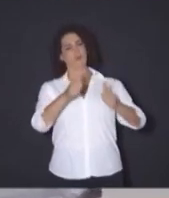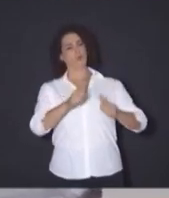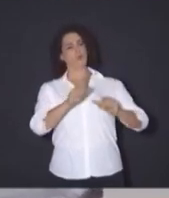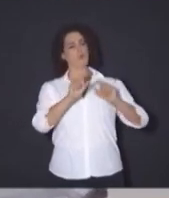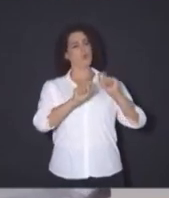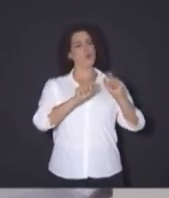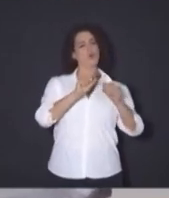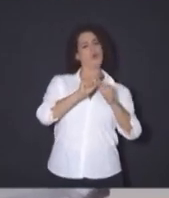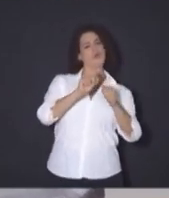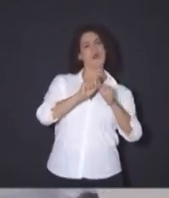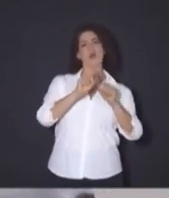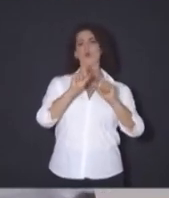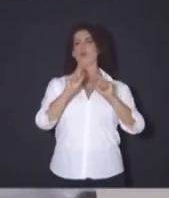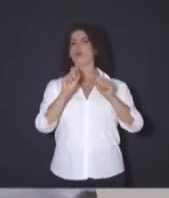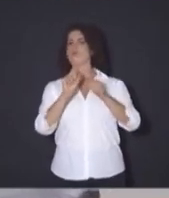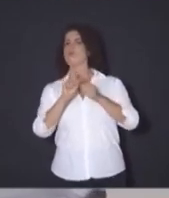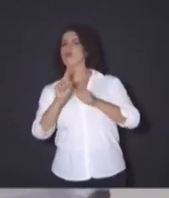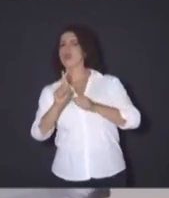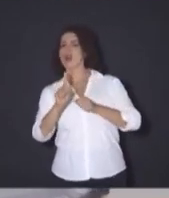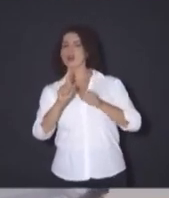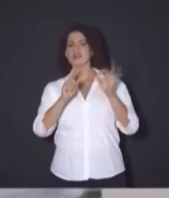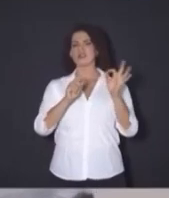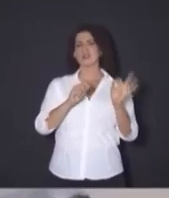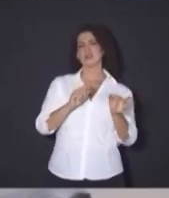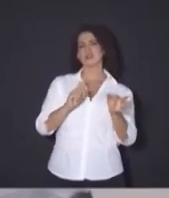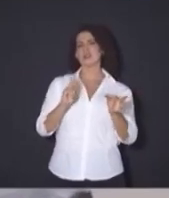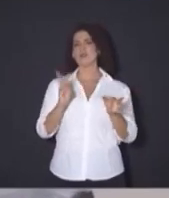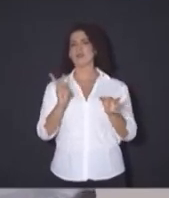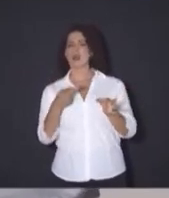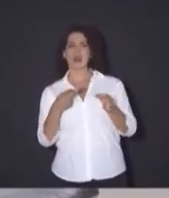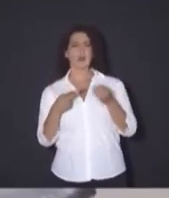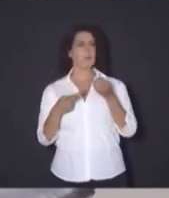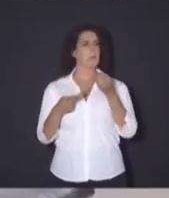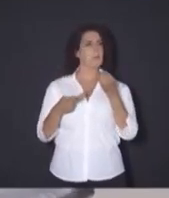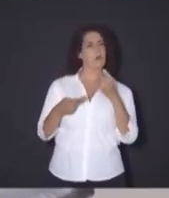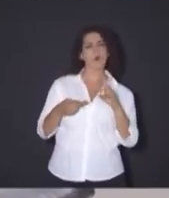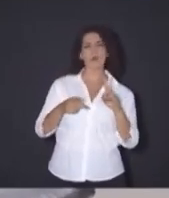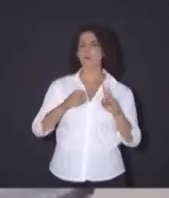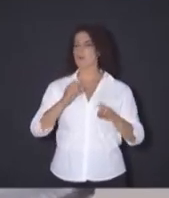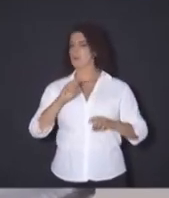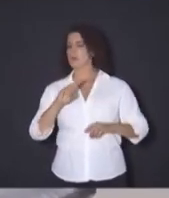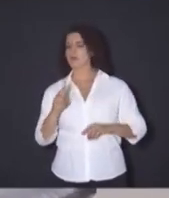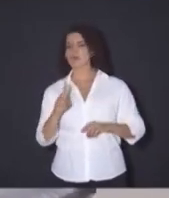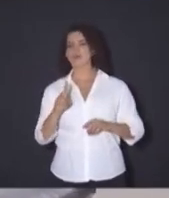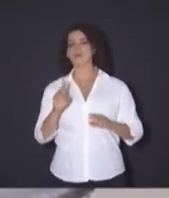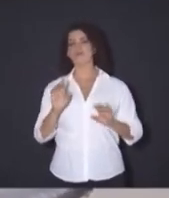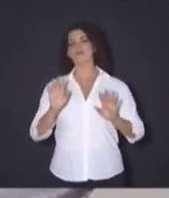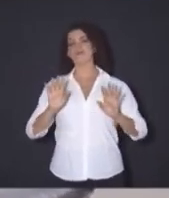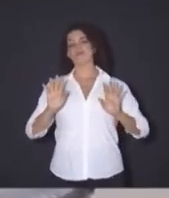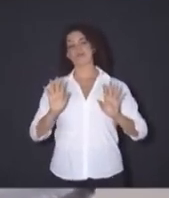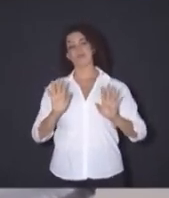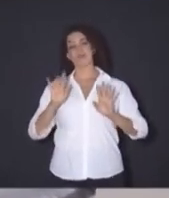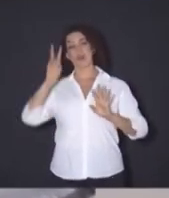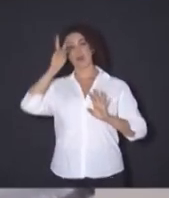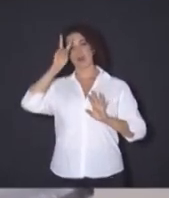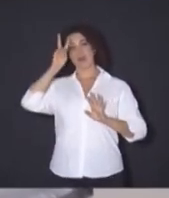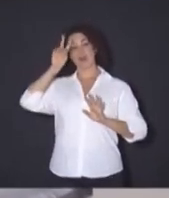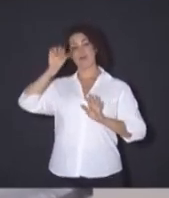não fazer, é certo, é errado, é bom, não é. Eu lembro que a primeira